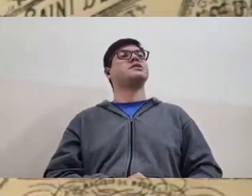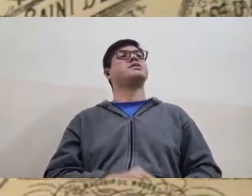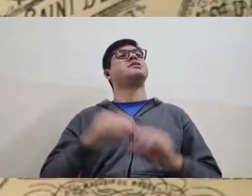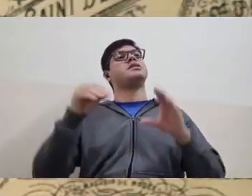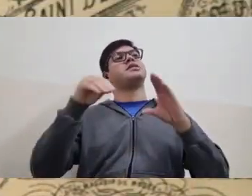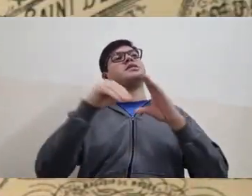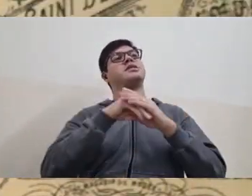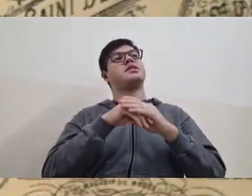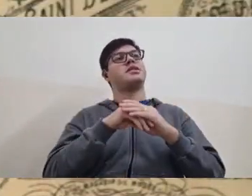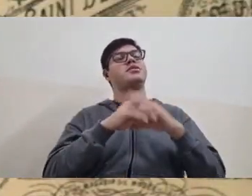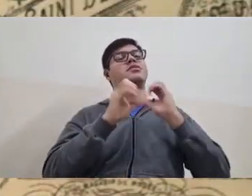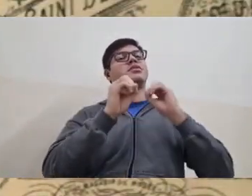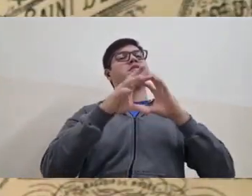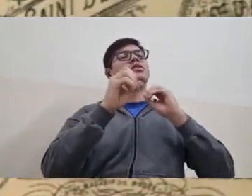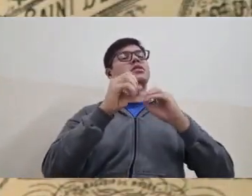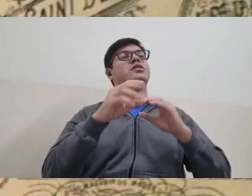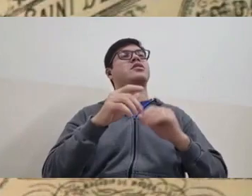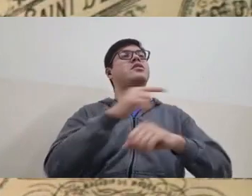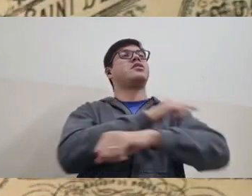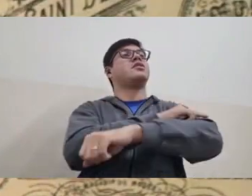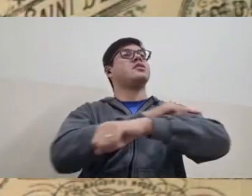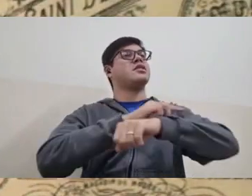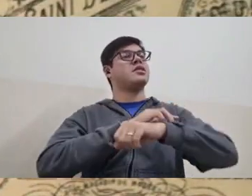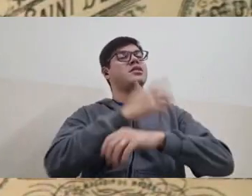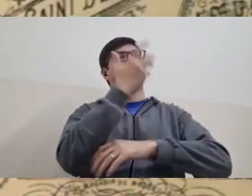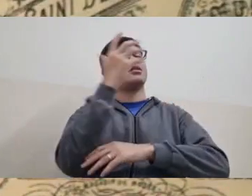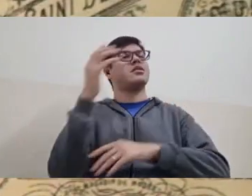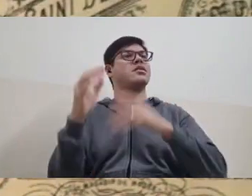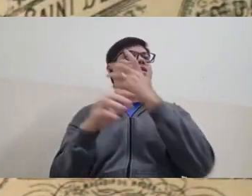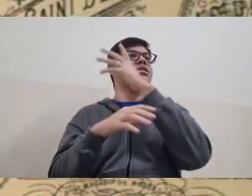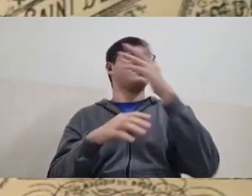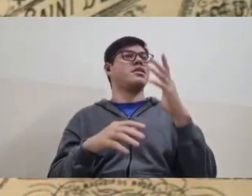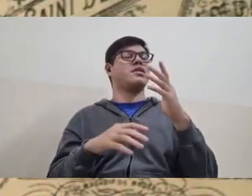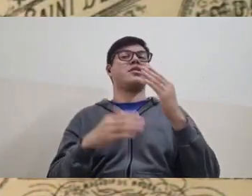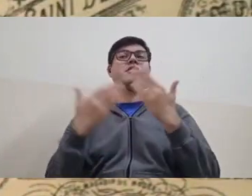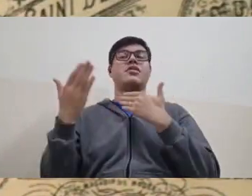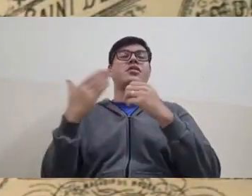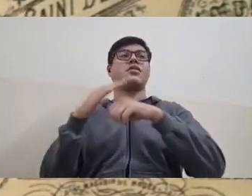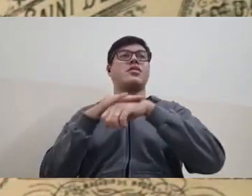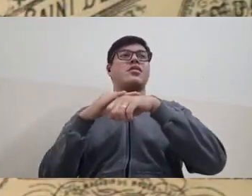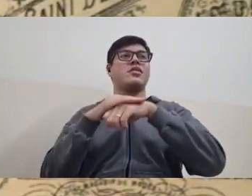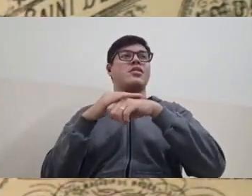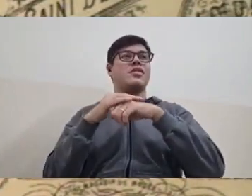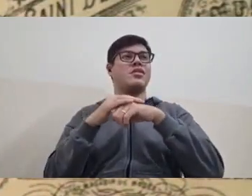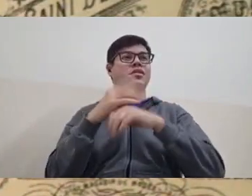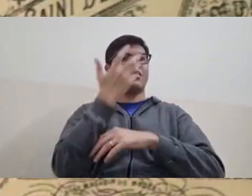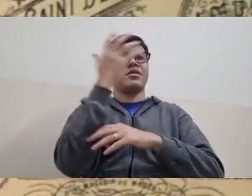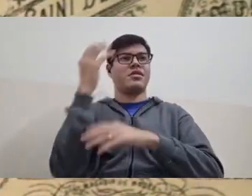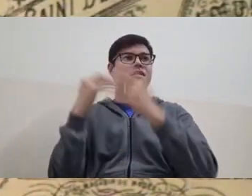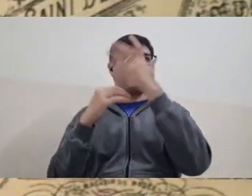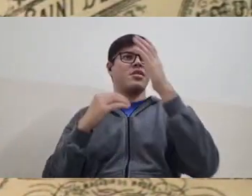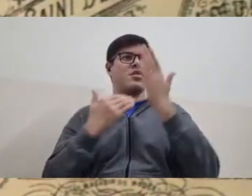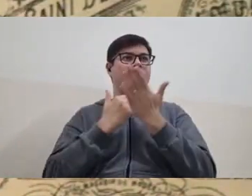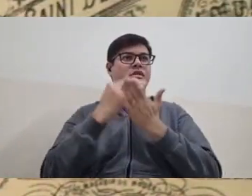caminho? Está dentro da educação ambiental. Todo mundo que eu sentei e conversei, eu falei a mesma coisa. Educação ambiental não começou comigo, não vai